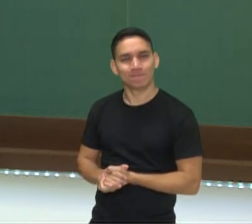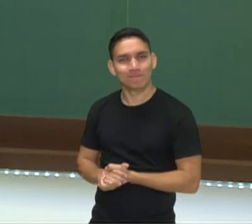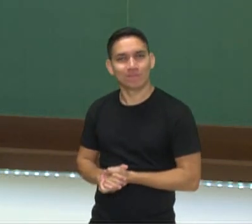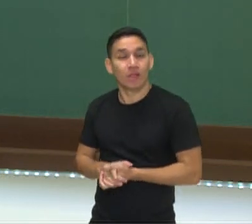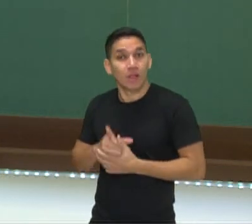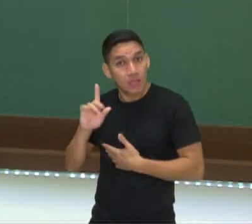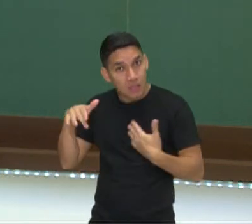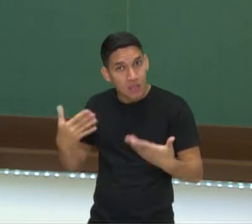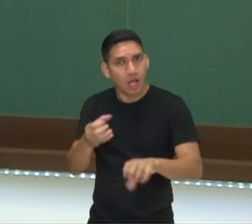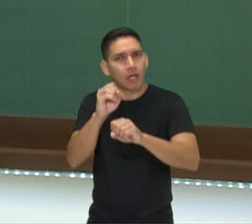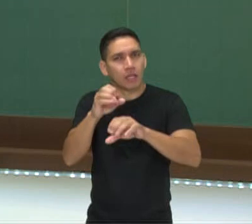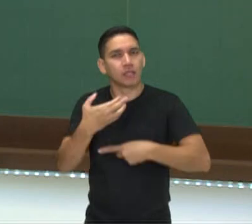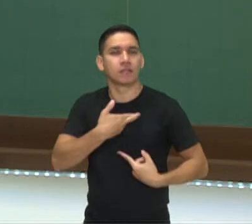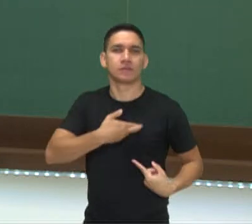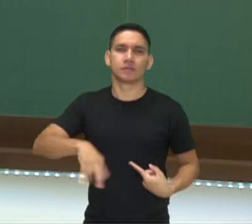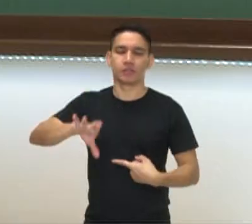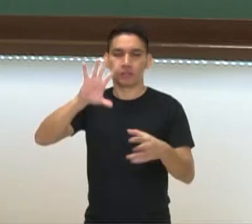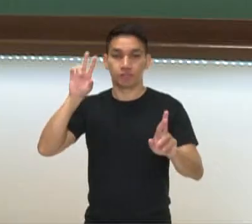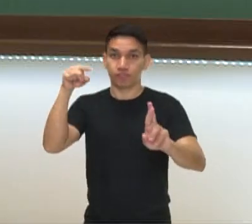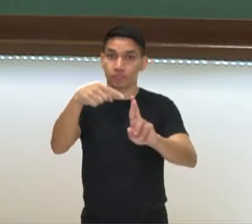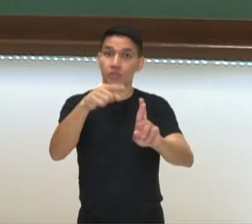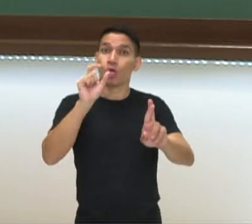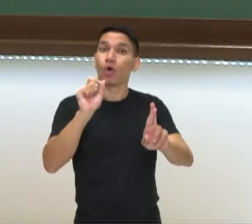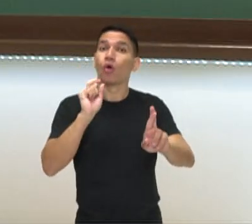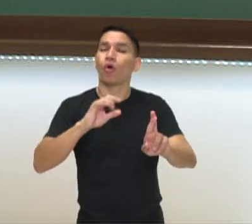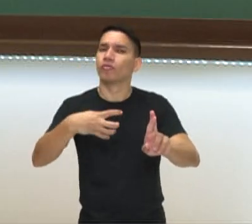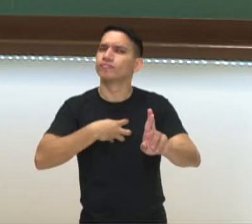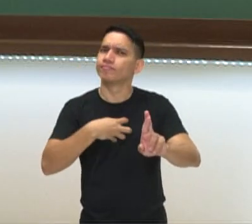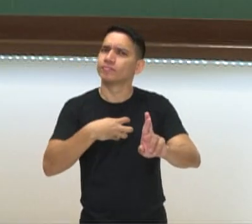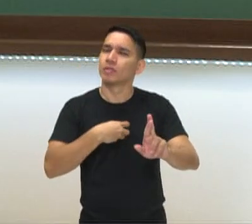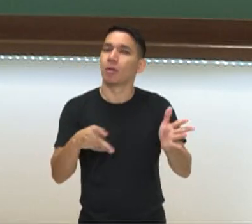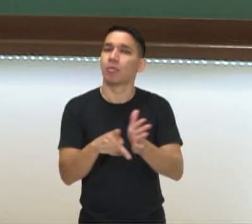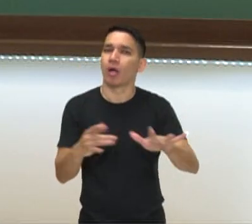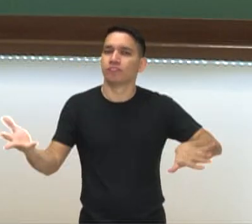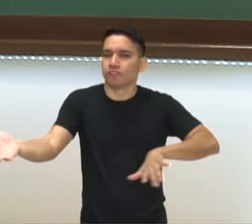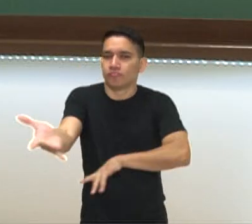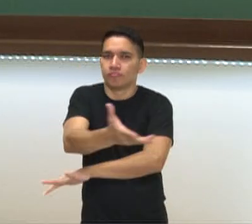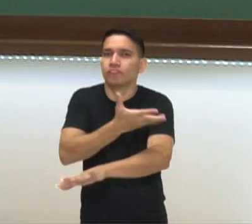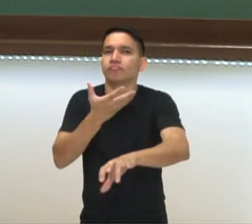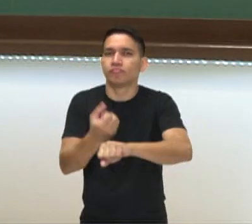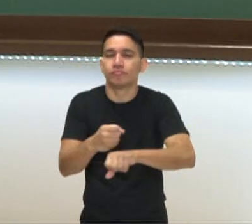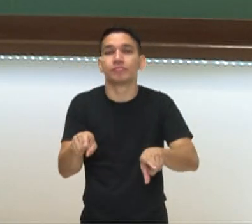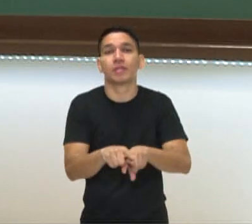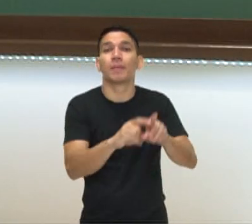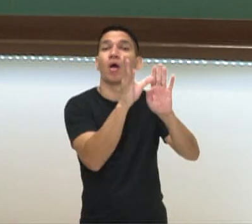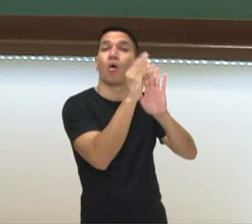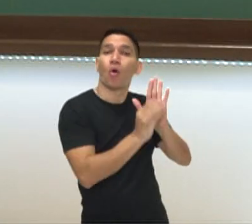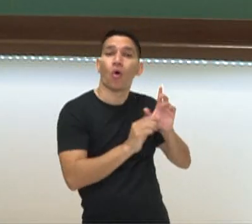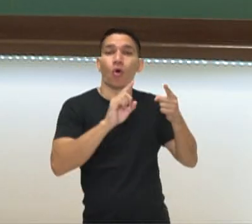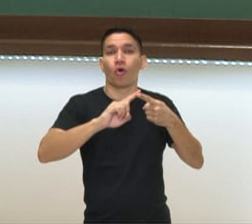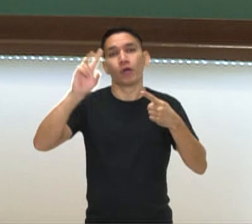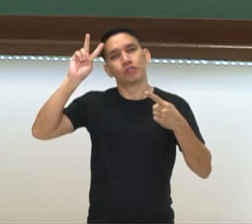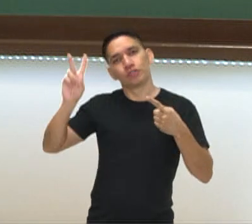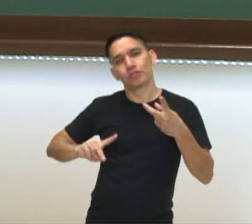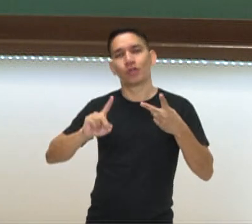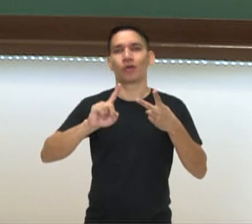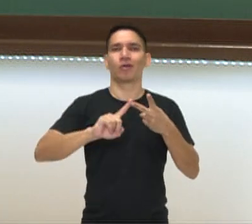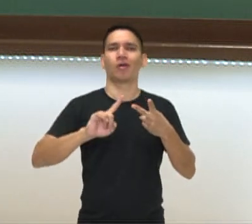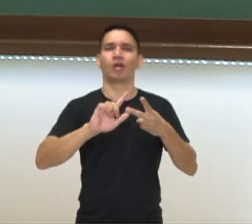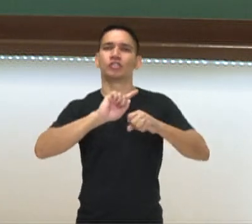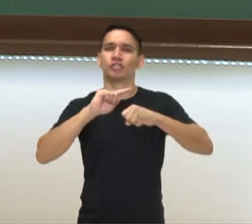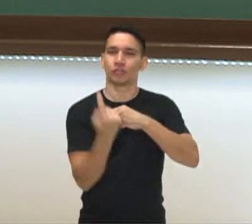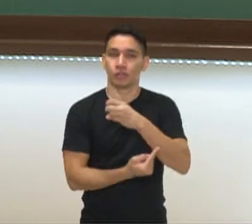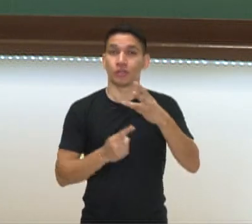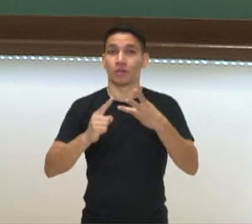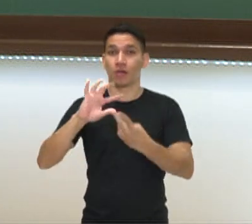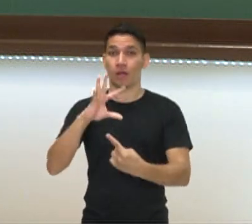ensino religioso fazendo referência de uma forma interdisciplinar também ao conteúdo de História, Geografia e Artes,